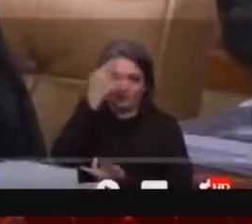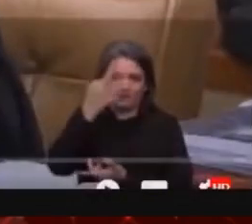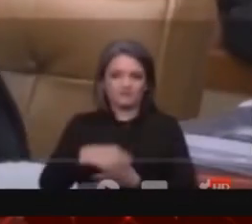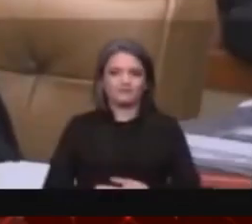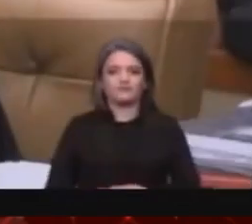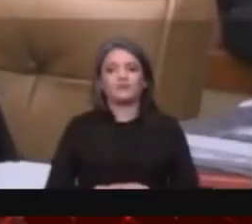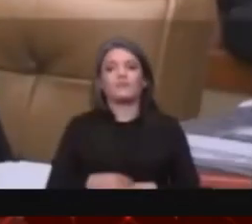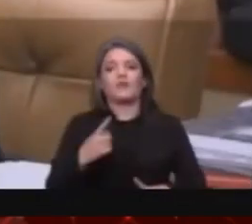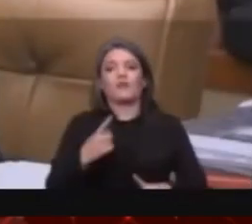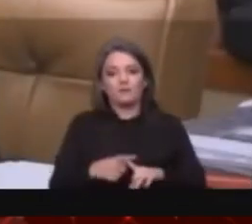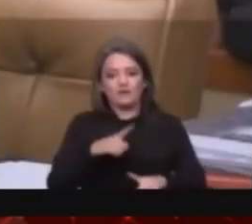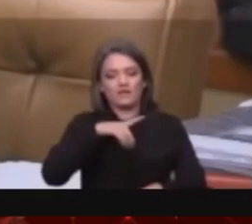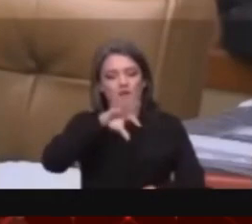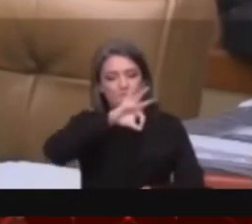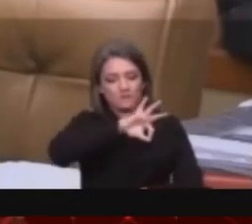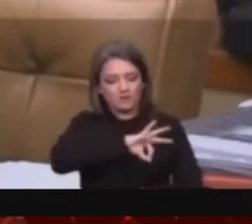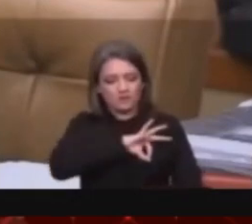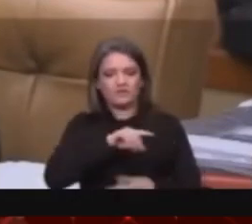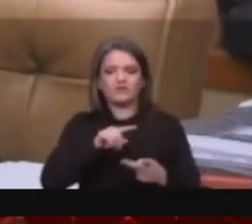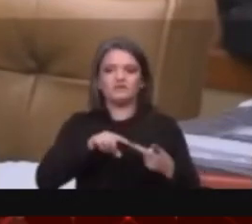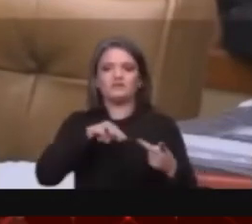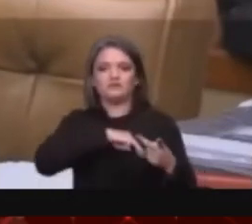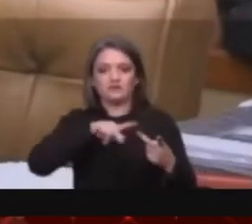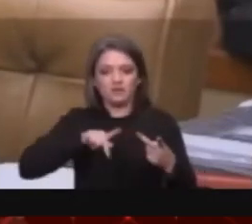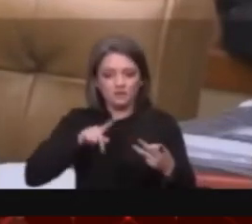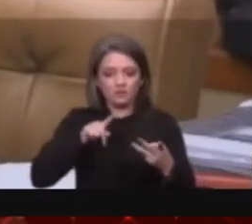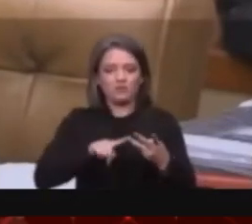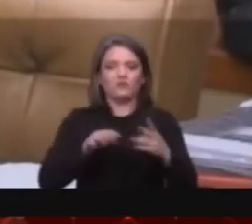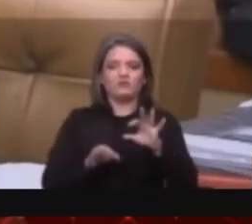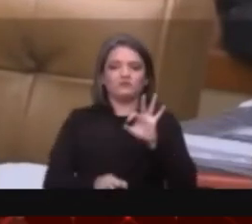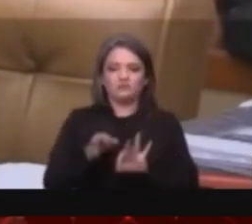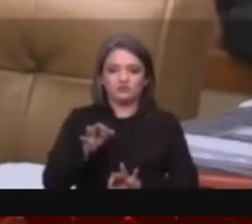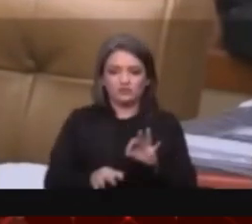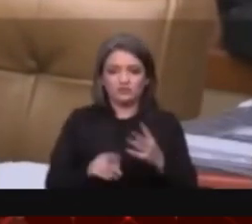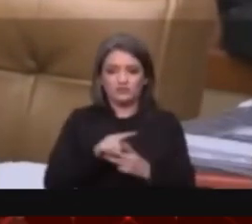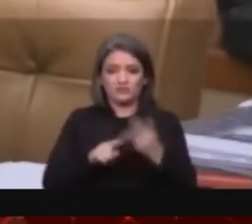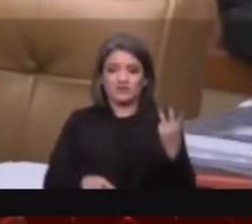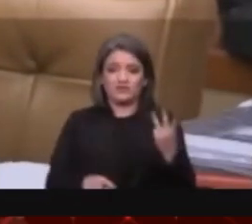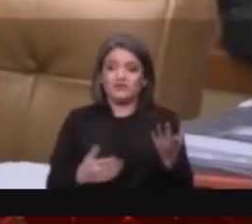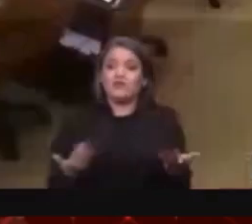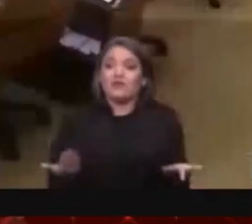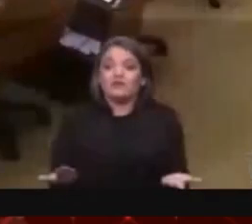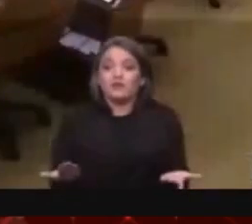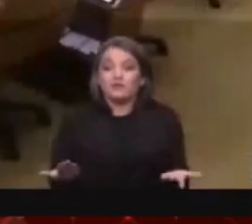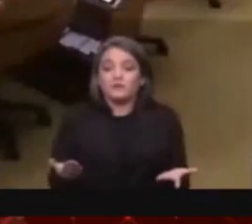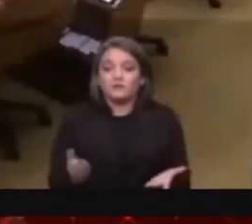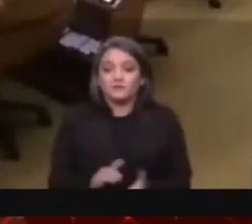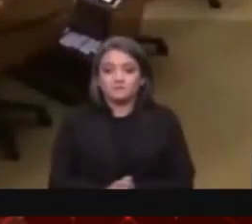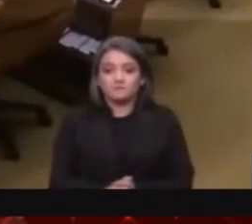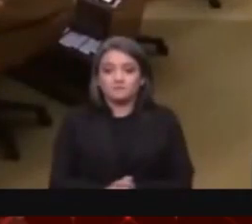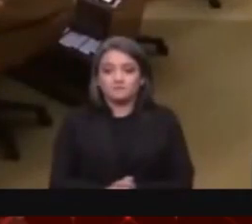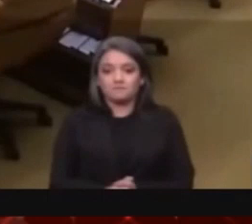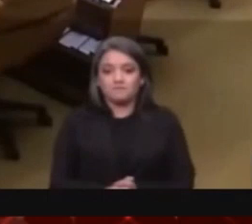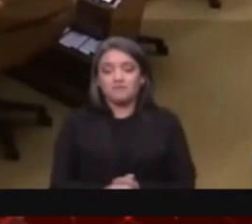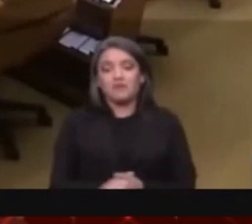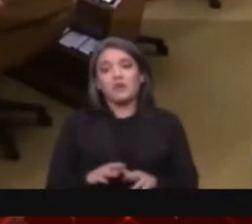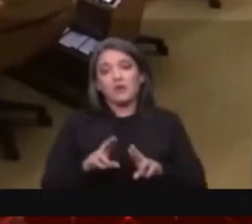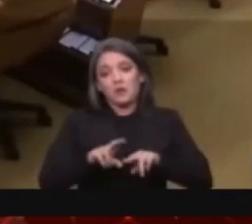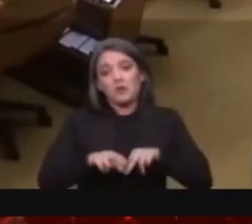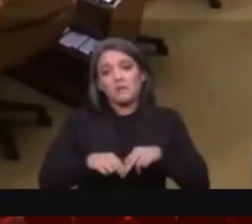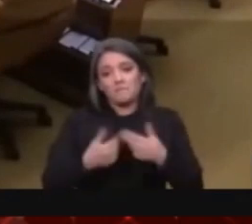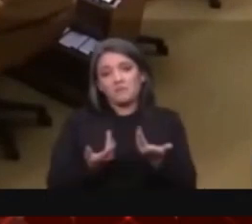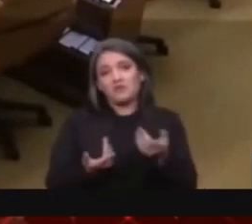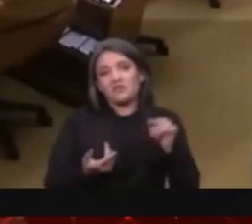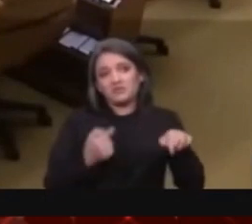sendo criado polícia, Ministério Público e justiça. Então, aparato judicial. É isso, eu ficaria com